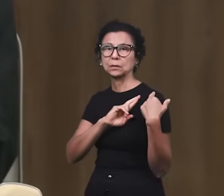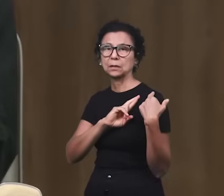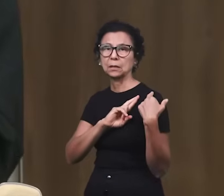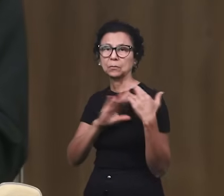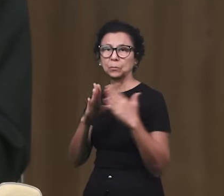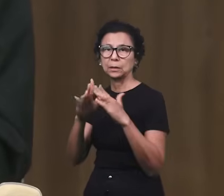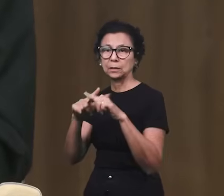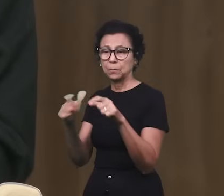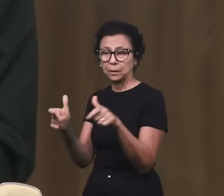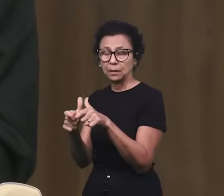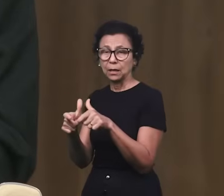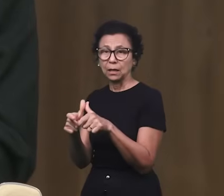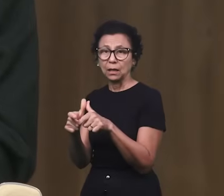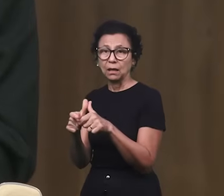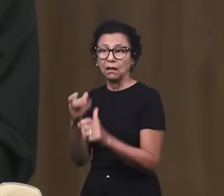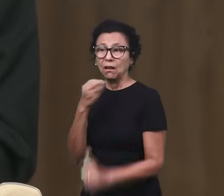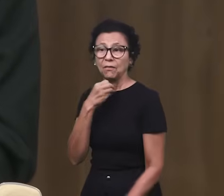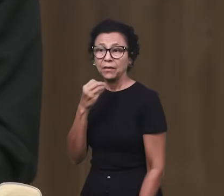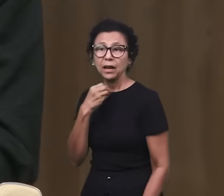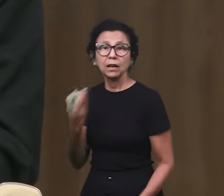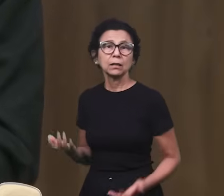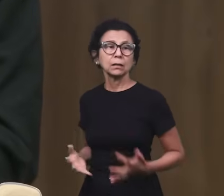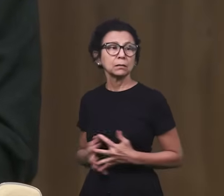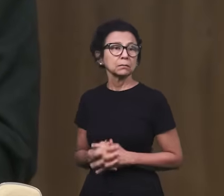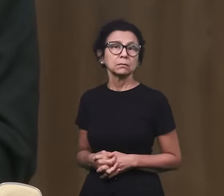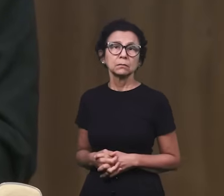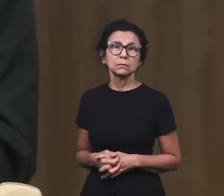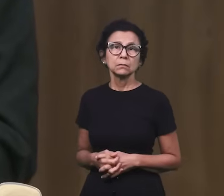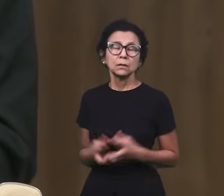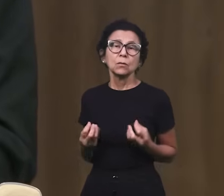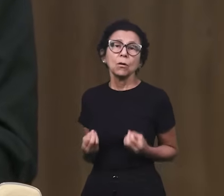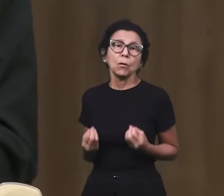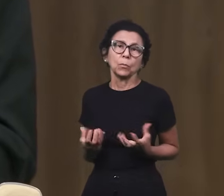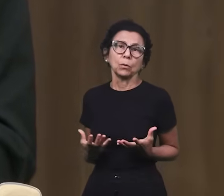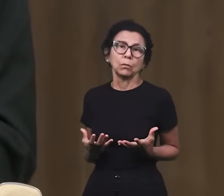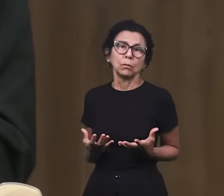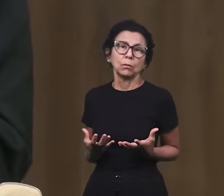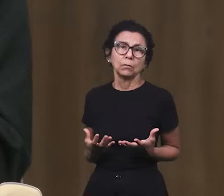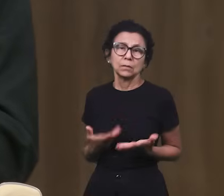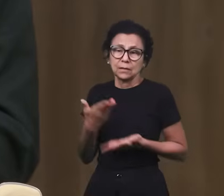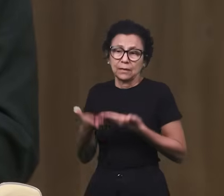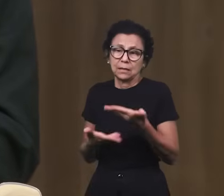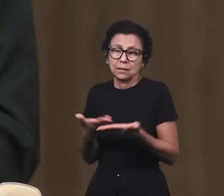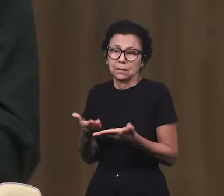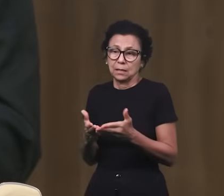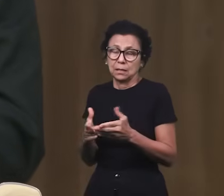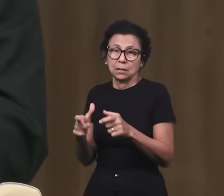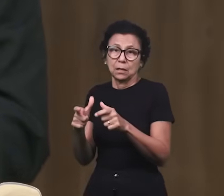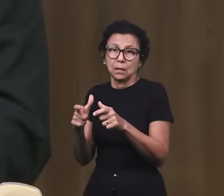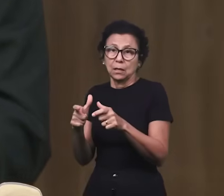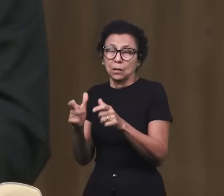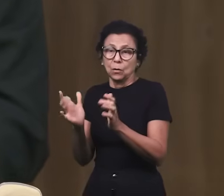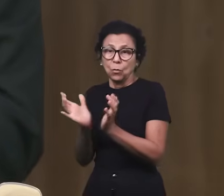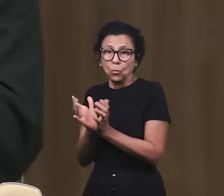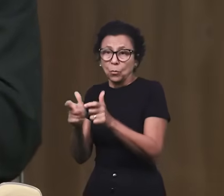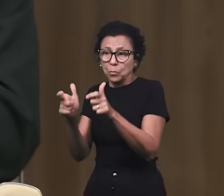certo. Porque é uma pessoa fraca, que precisa de assistência, num grupo que está fraco, não vai dar certo. Mas o Senhor vem com pessoas fortes